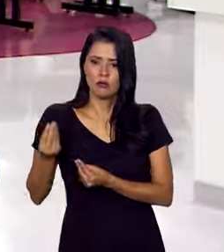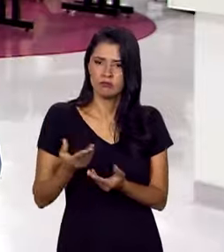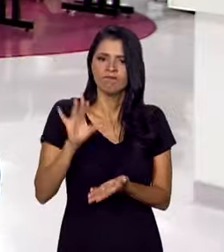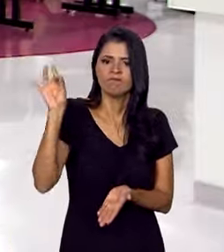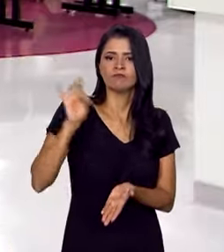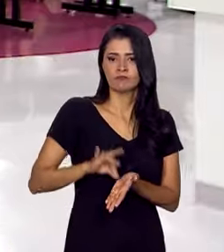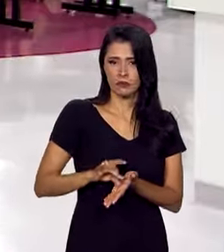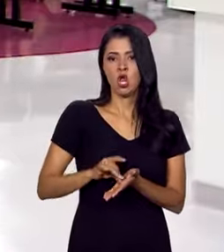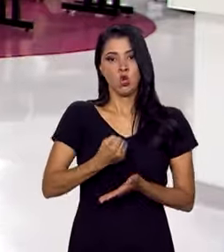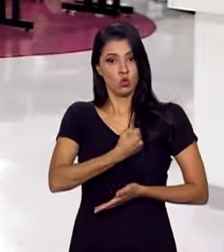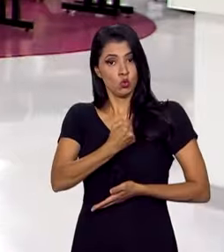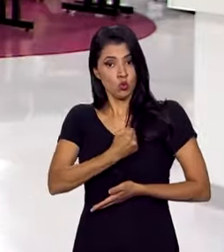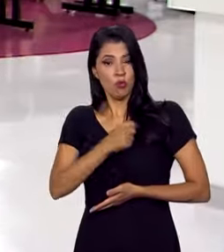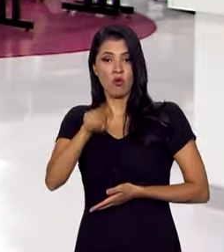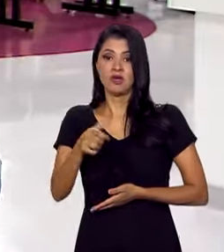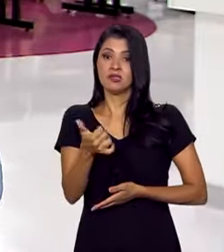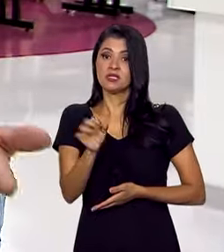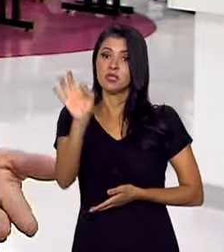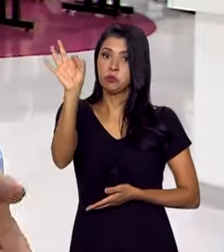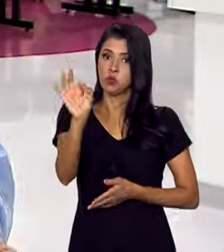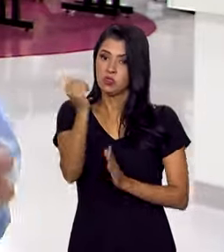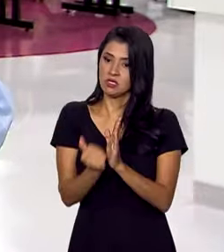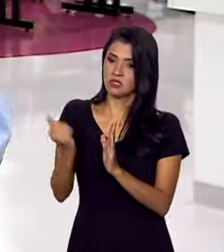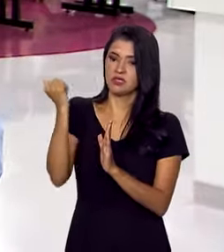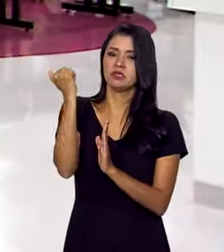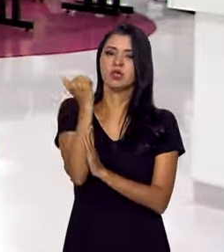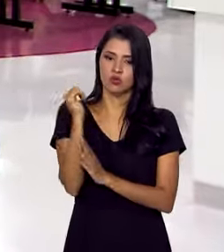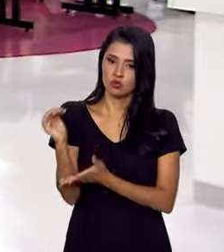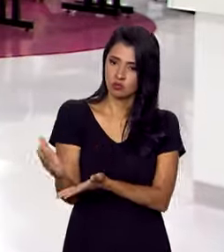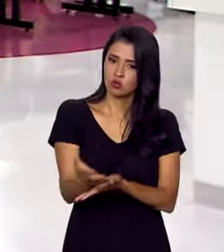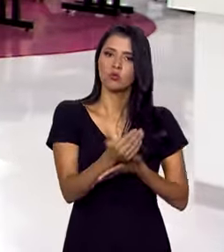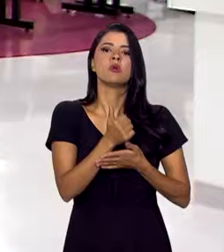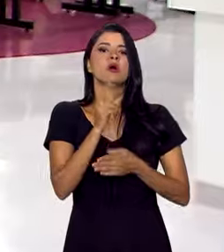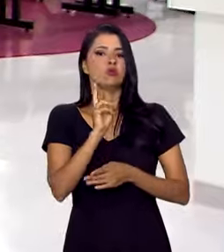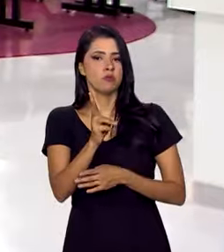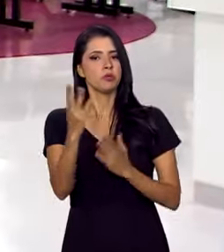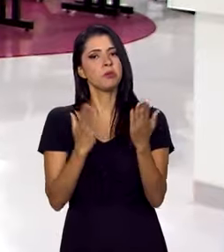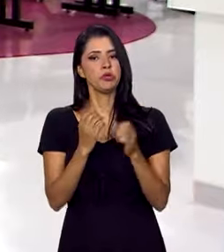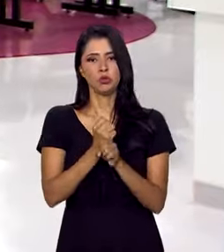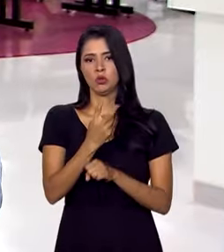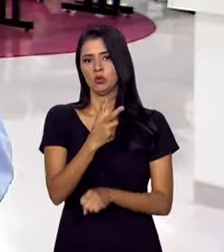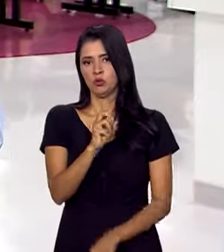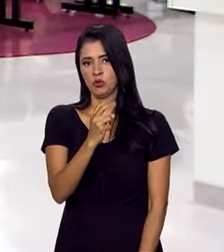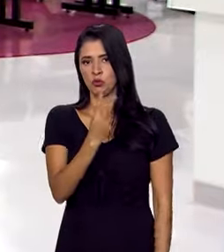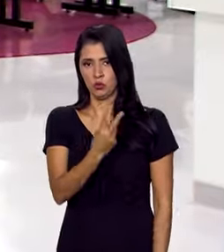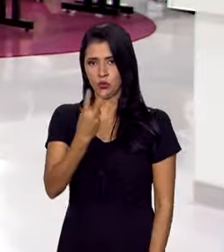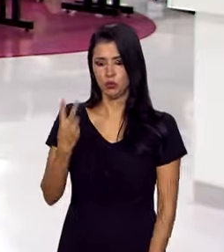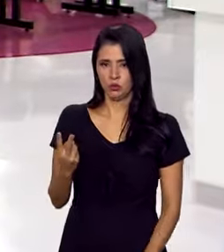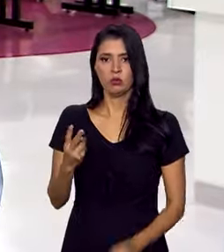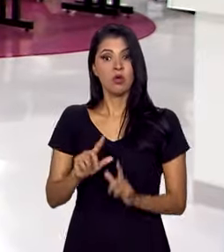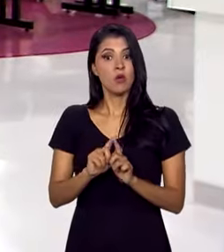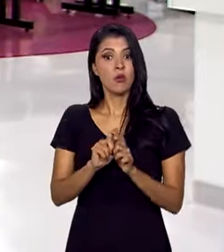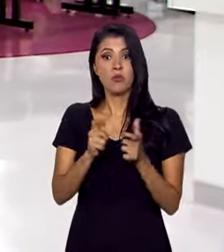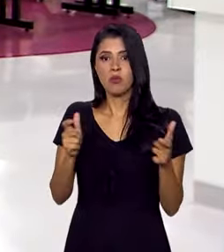efetivos. Esse número é 16% superior, contabilizado no mesmo período de 2022, e o maior